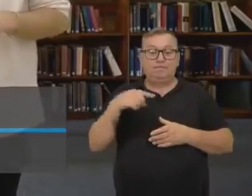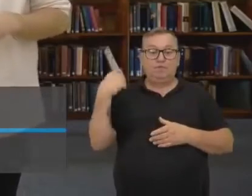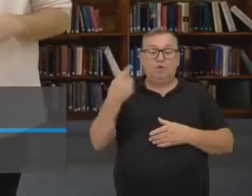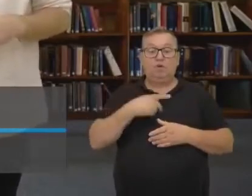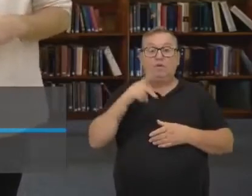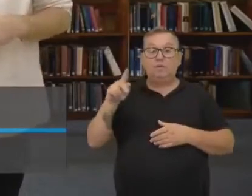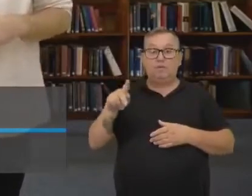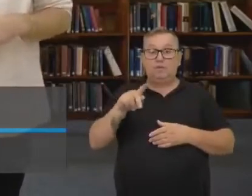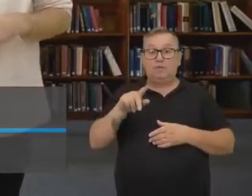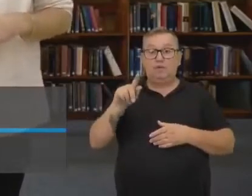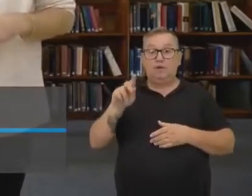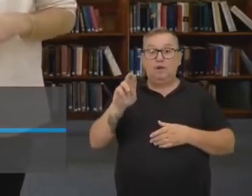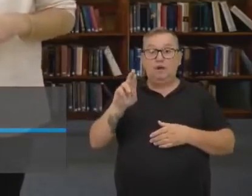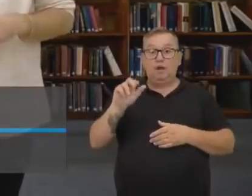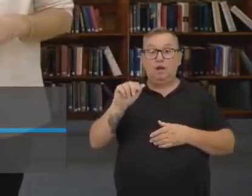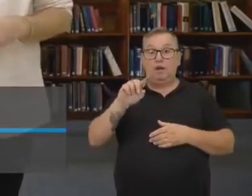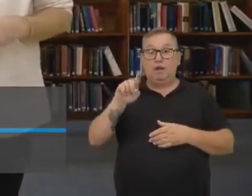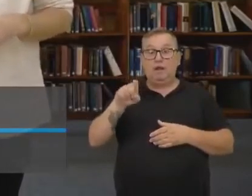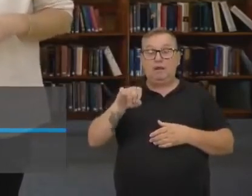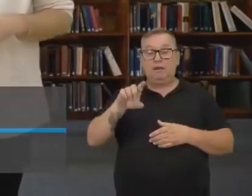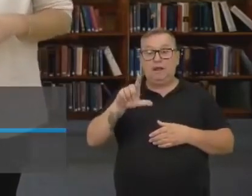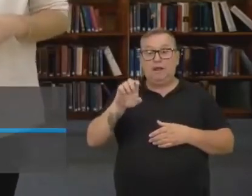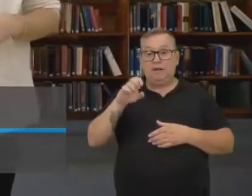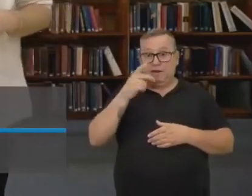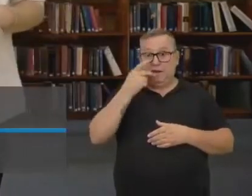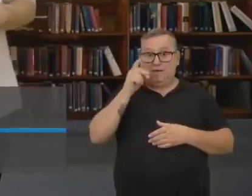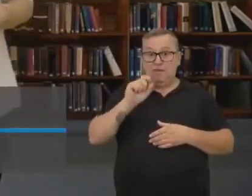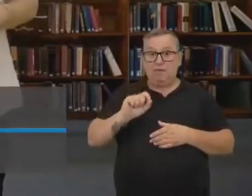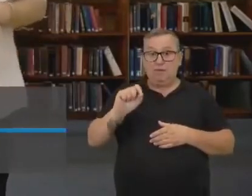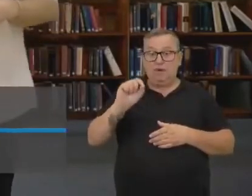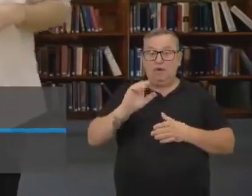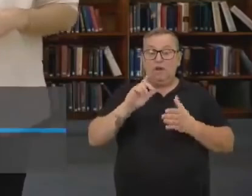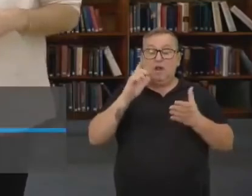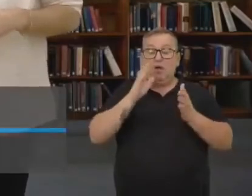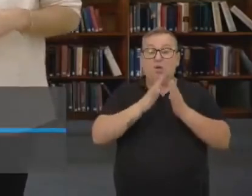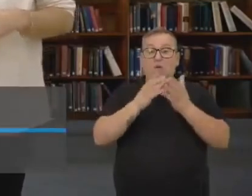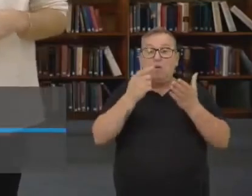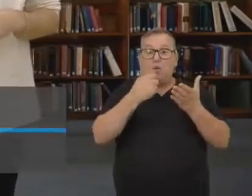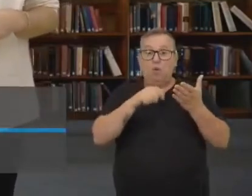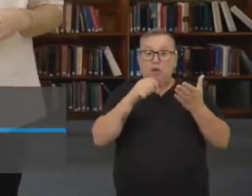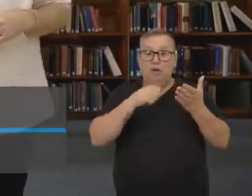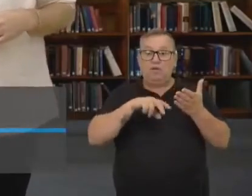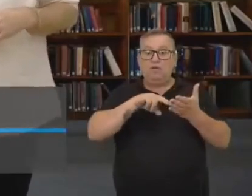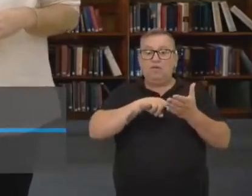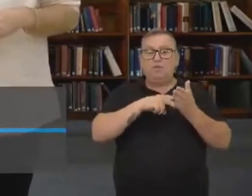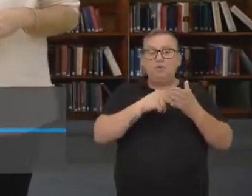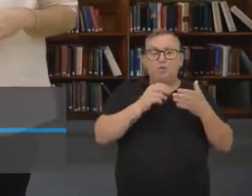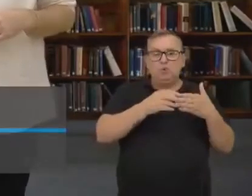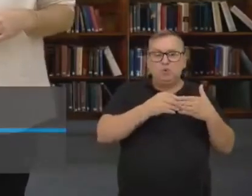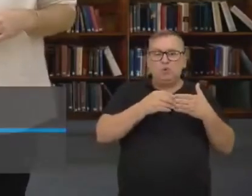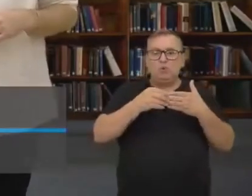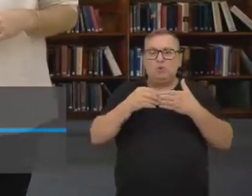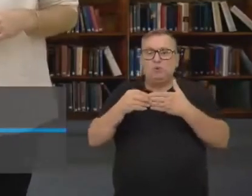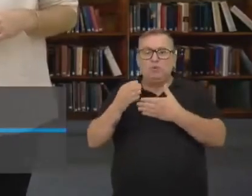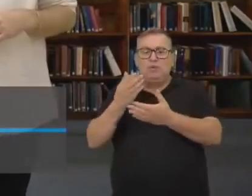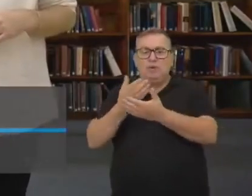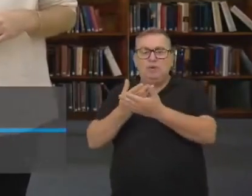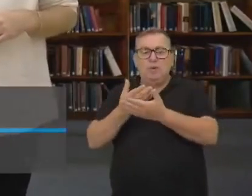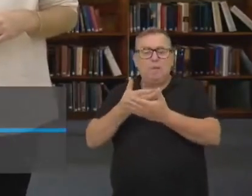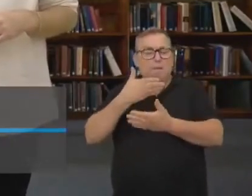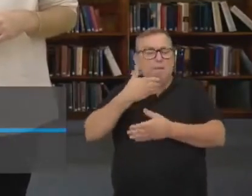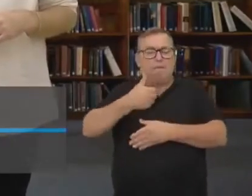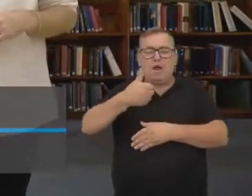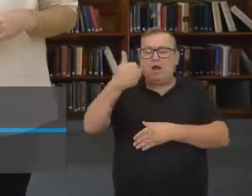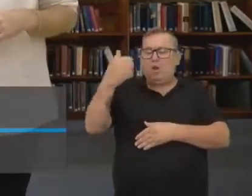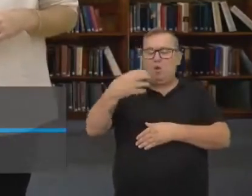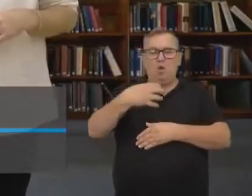Graziella que comenta sobre o diário de bordo. E ela diz o seguinte: o diário de bordo seria o guia para realizar as tarefas como estudantes da melhor maneira